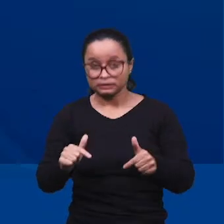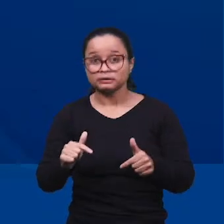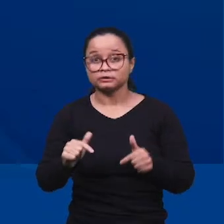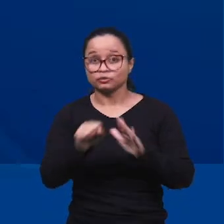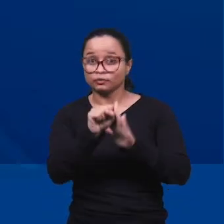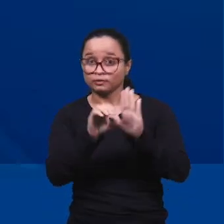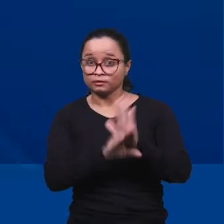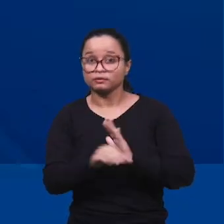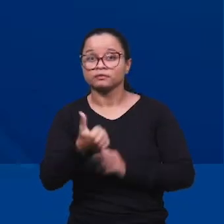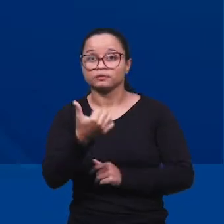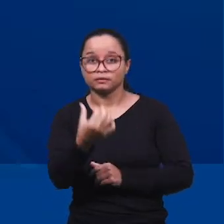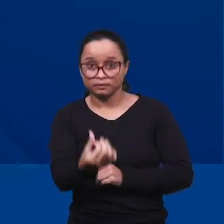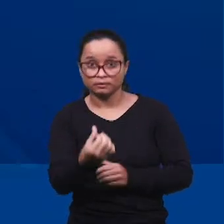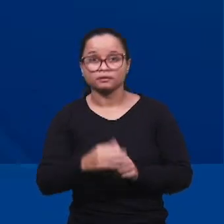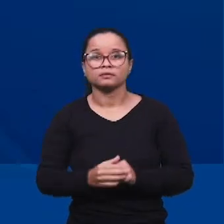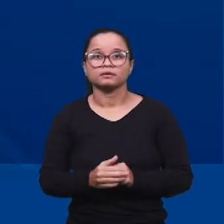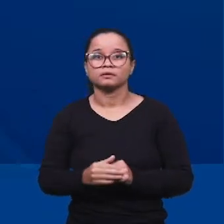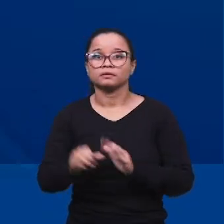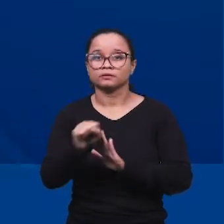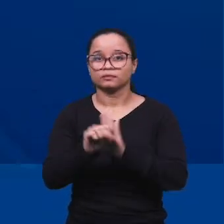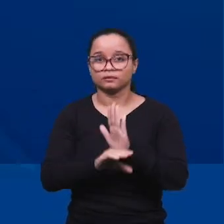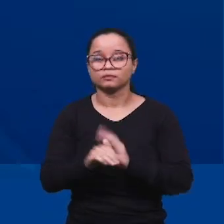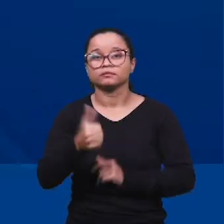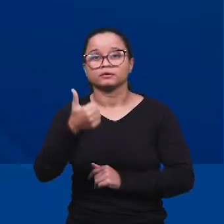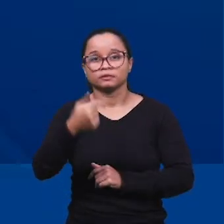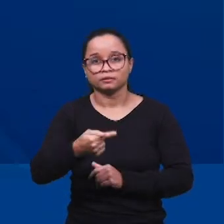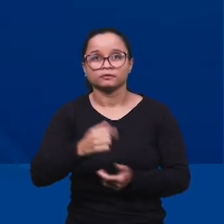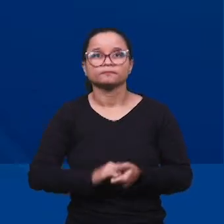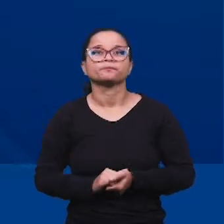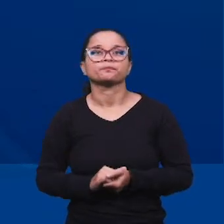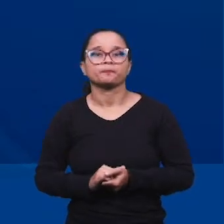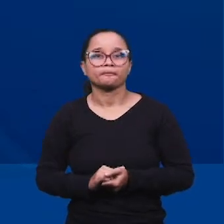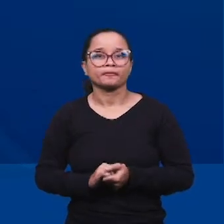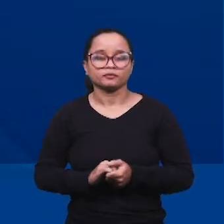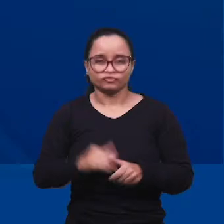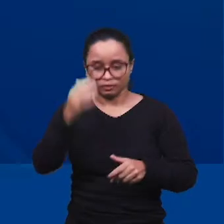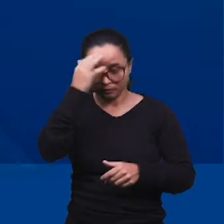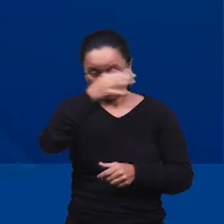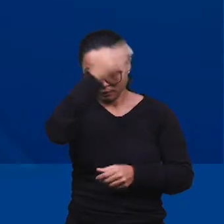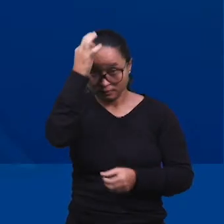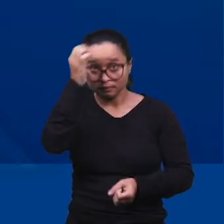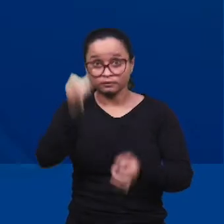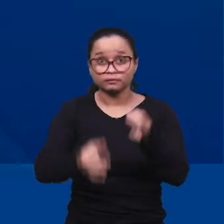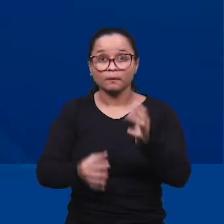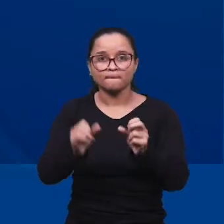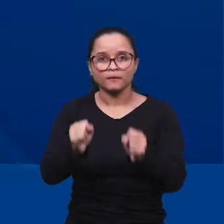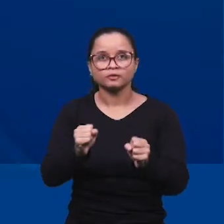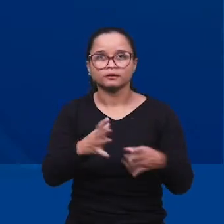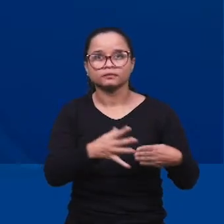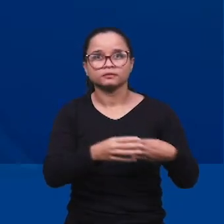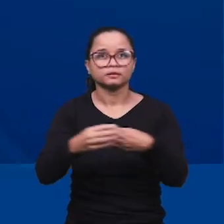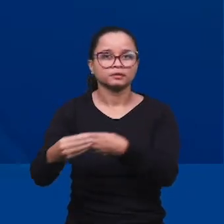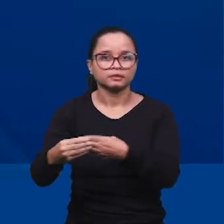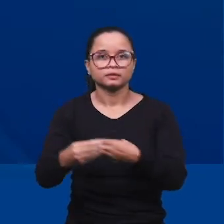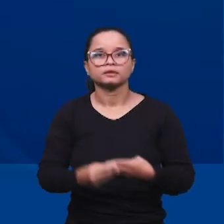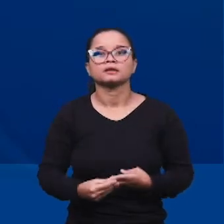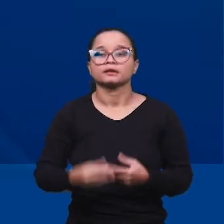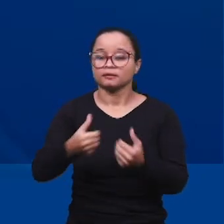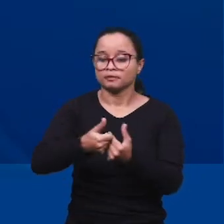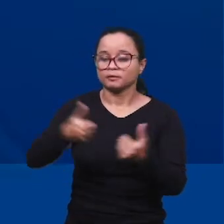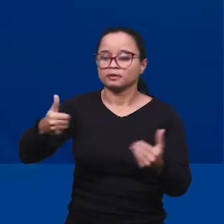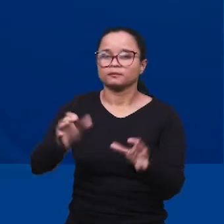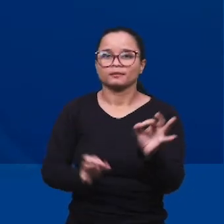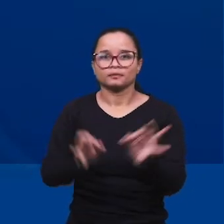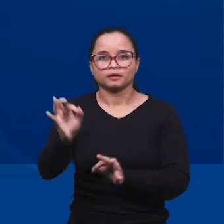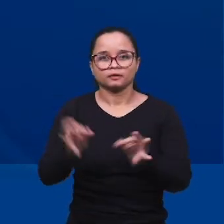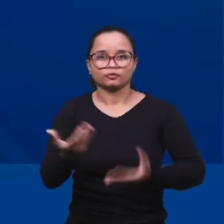e 17 e que segue até os dias de hoje, se deu para que o Espírito Santo pudesse guiar, santificar e